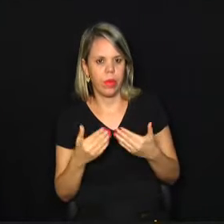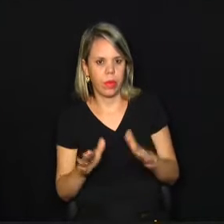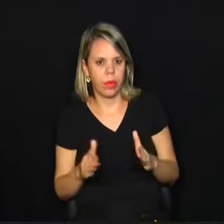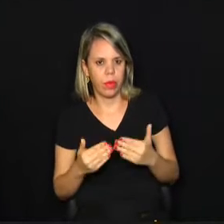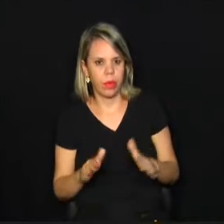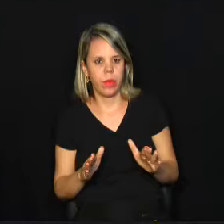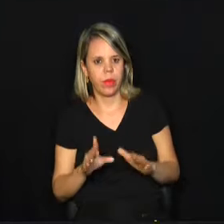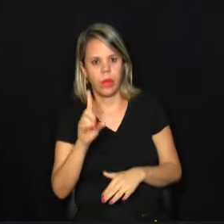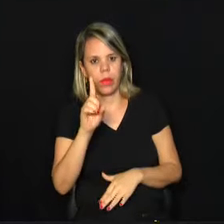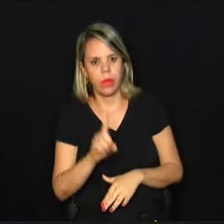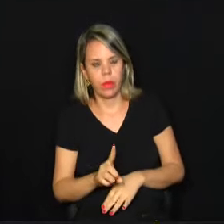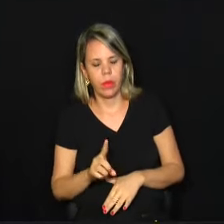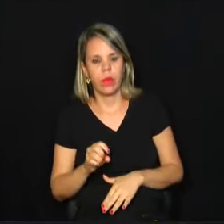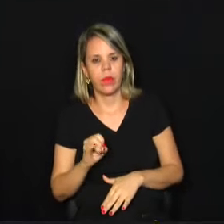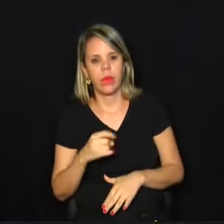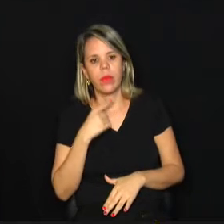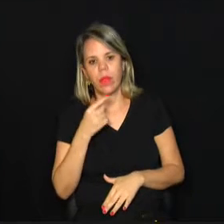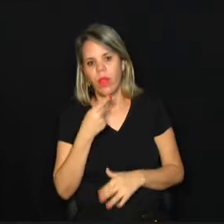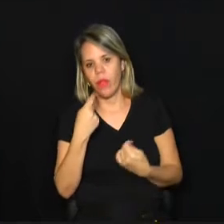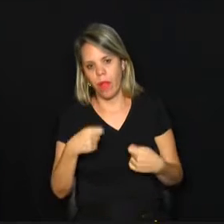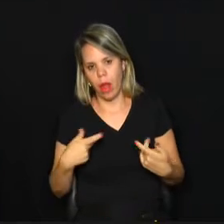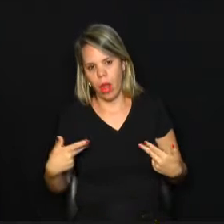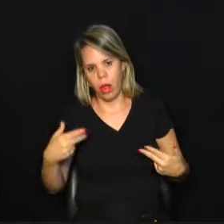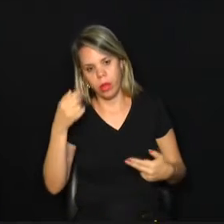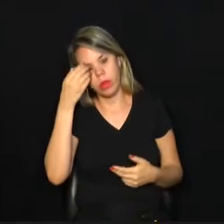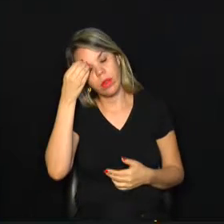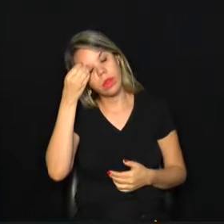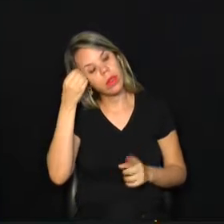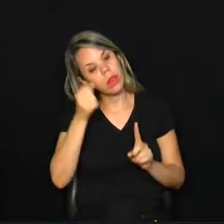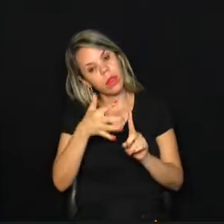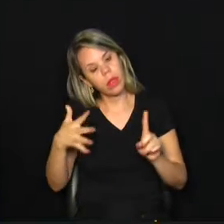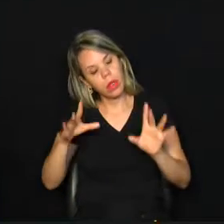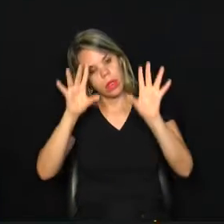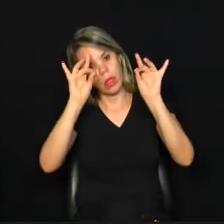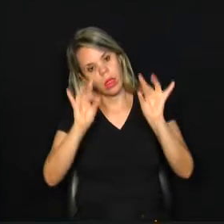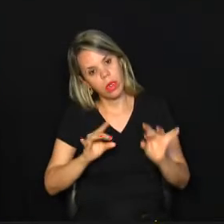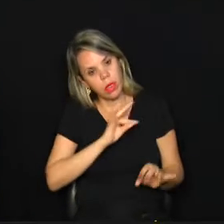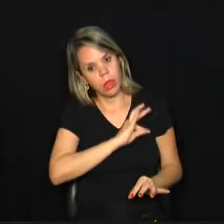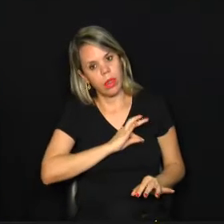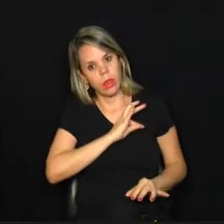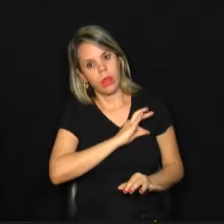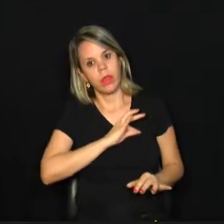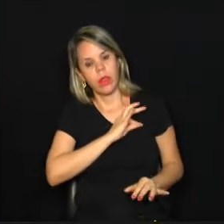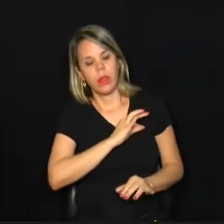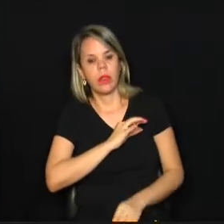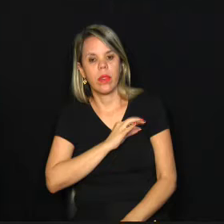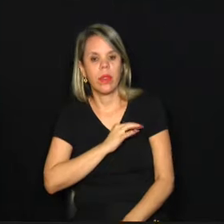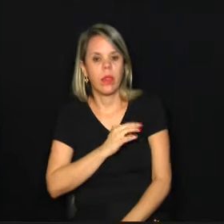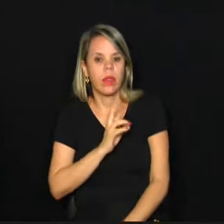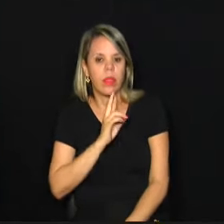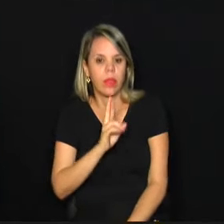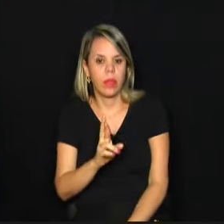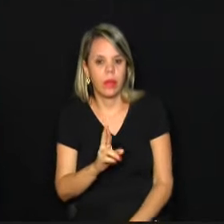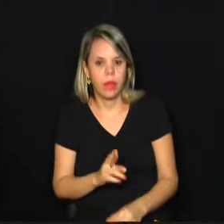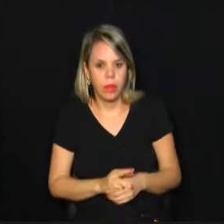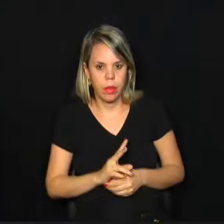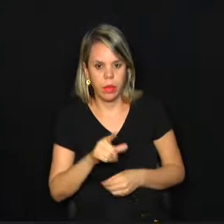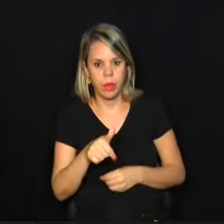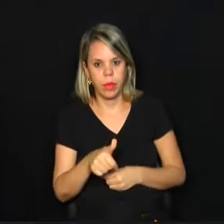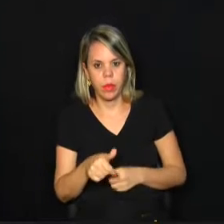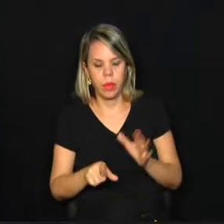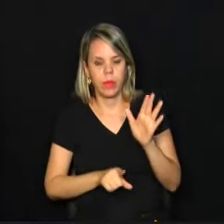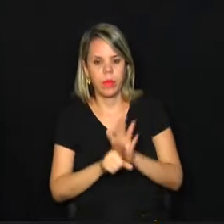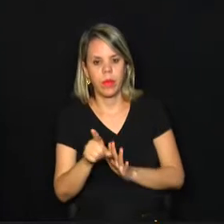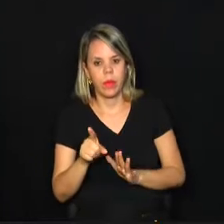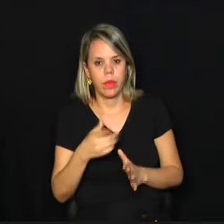os diretores, eventualmente, que tenham necessidade de explanar mais detalhes técnicos, e assim como responder posteriormente as